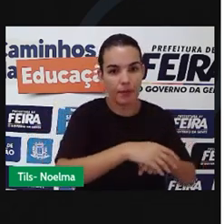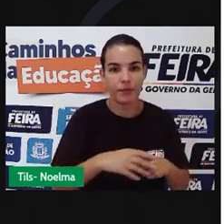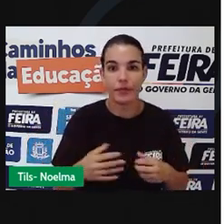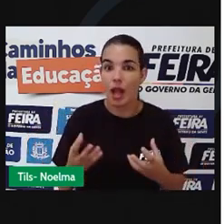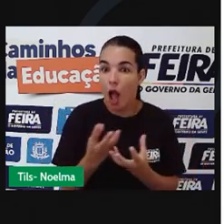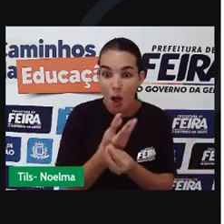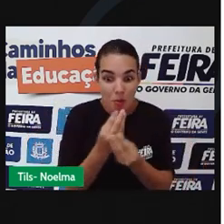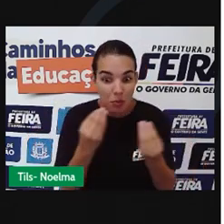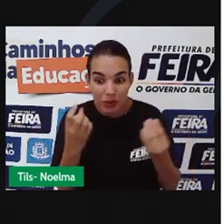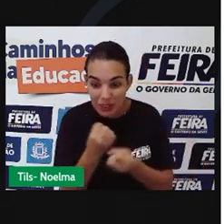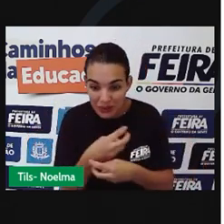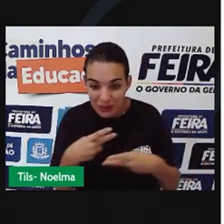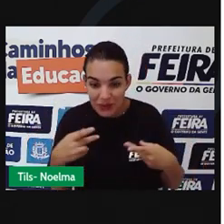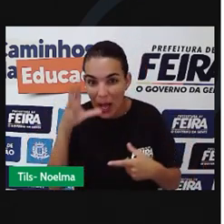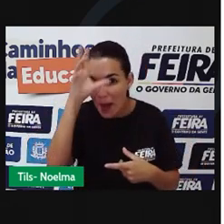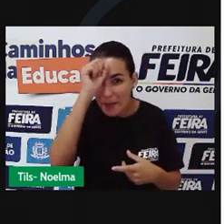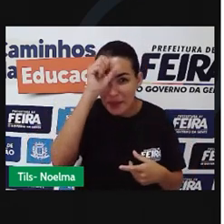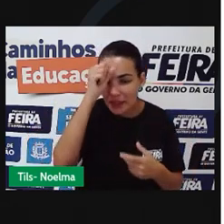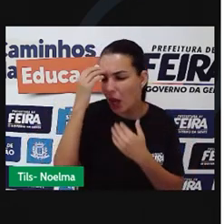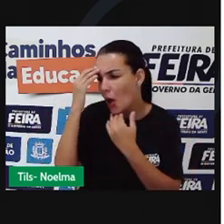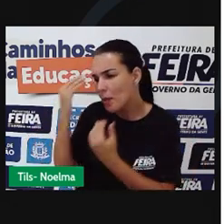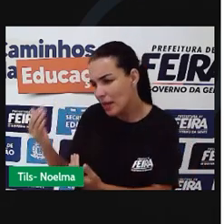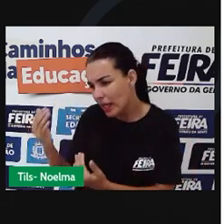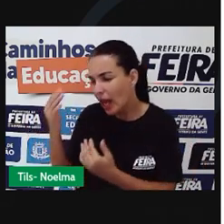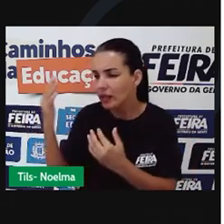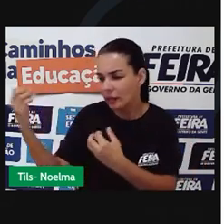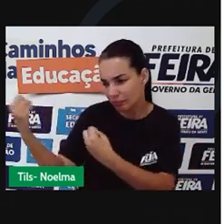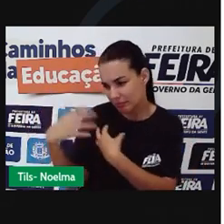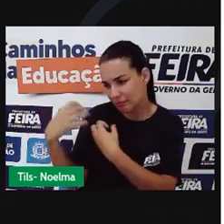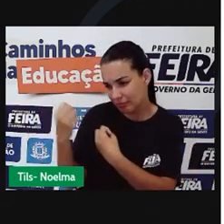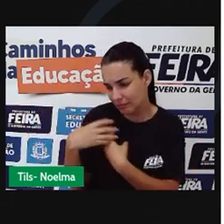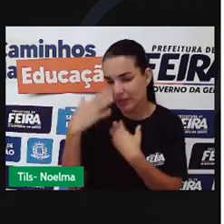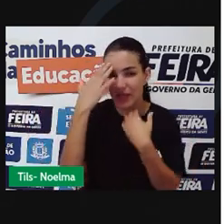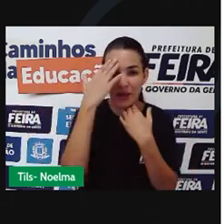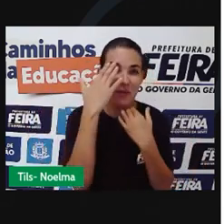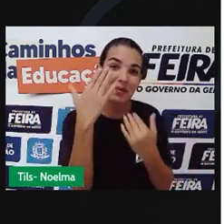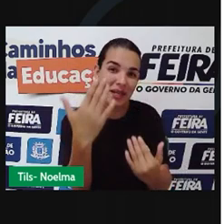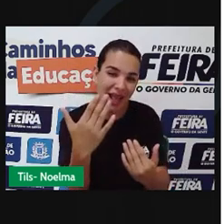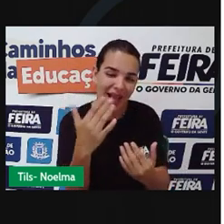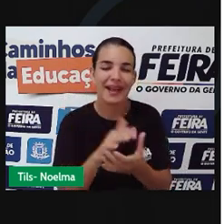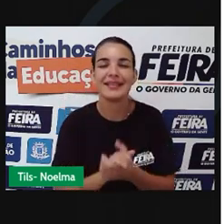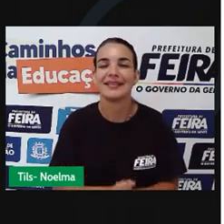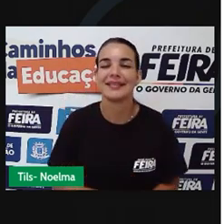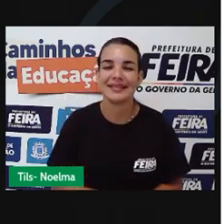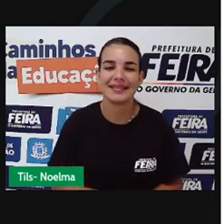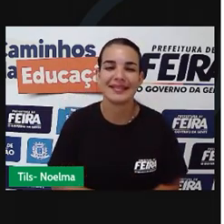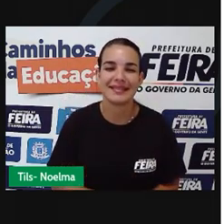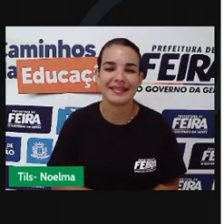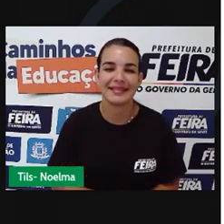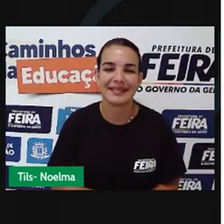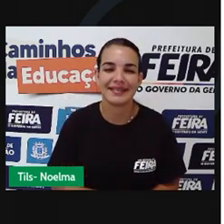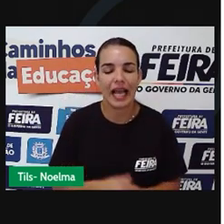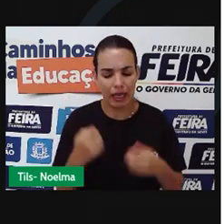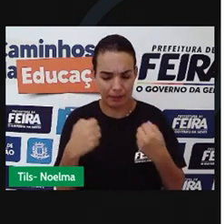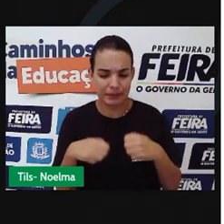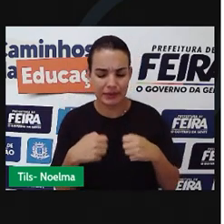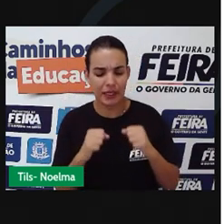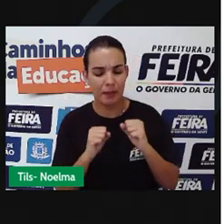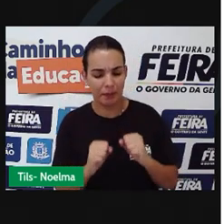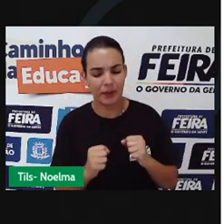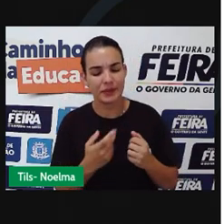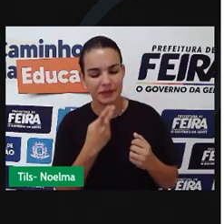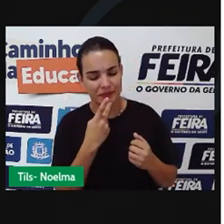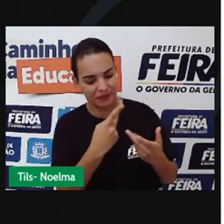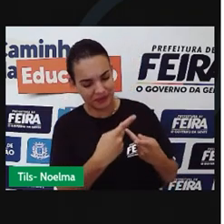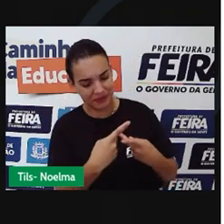coisas aprendemos Hoje Tem cada pose Oi tia Júlia Obrigada Júlia precisando